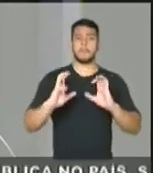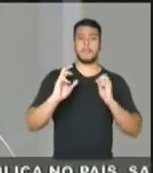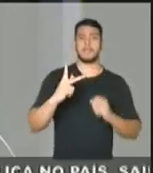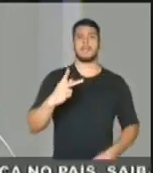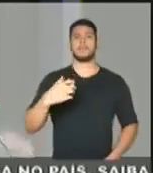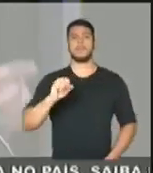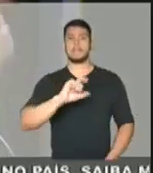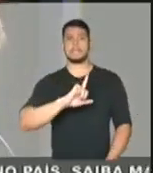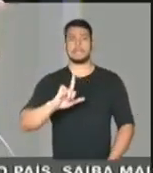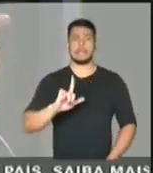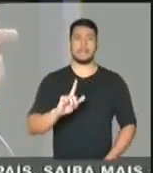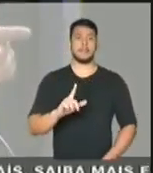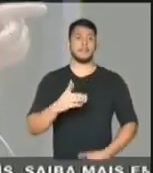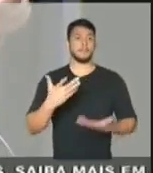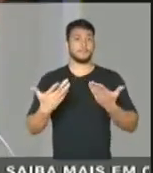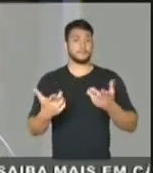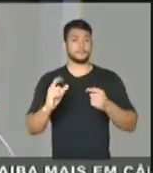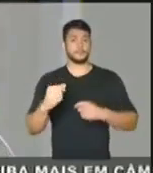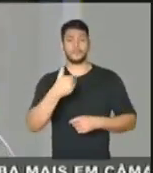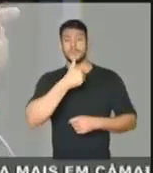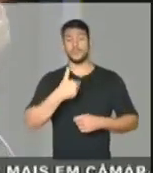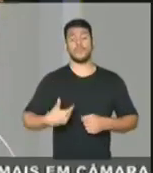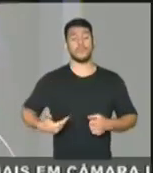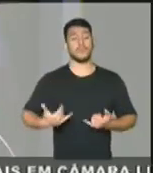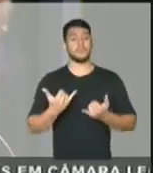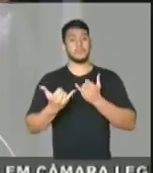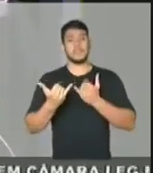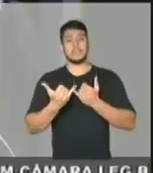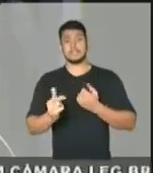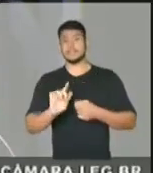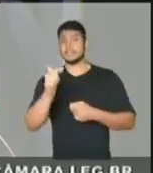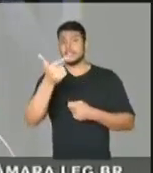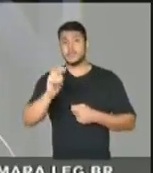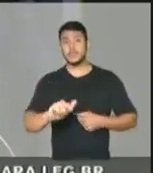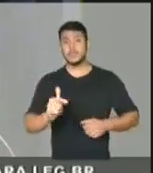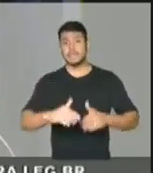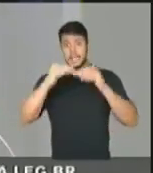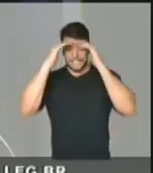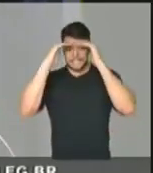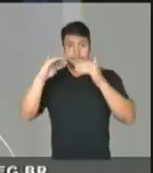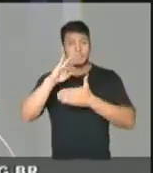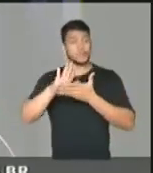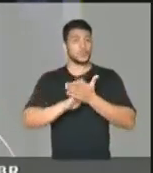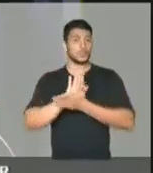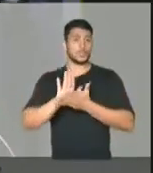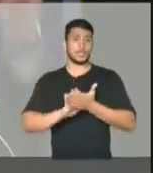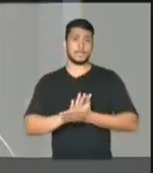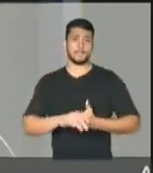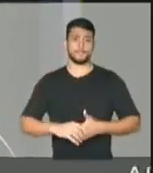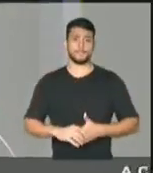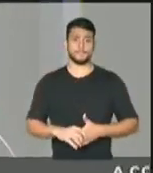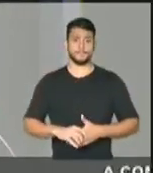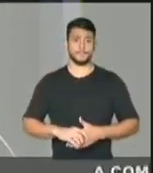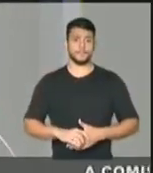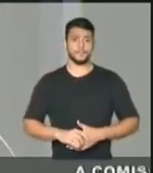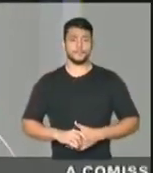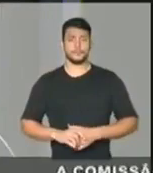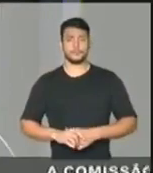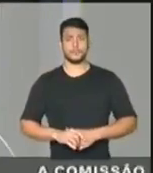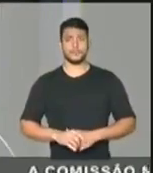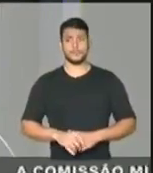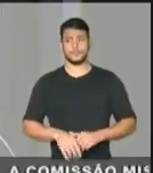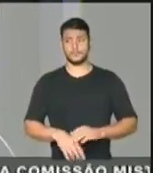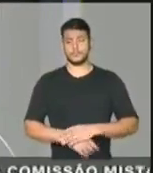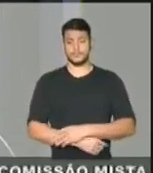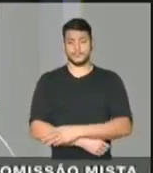a democracia. Esse governo é um governo que não é mais respeitado sequer pelos investidores internacionais, que poderiam